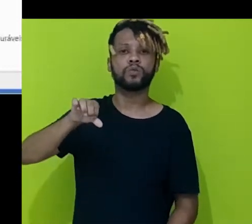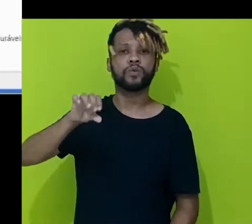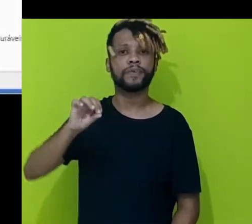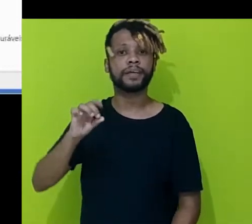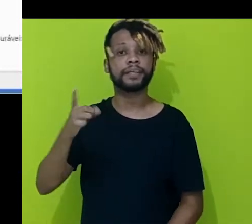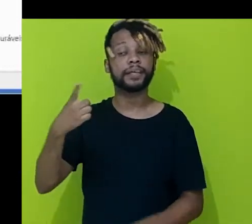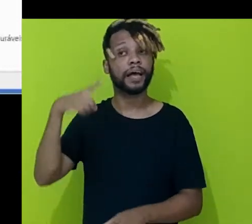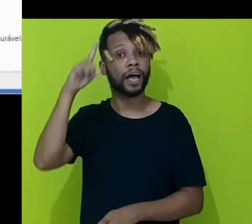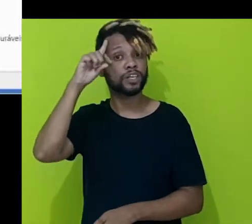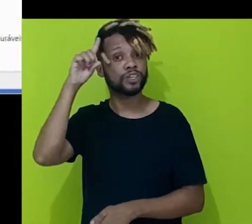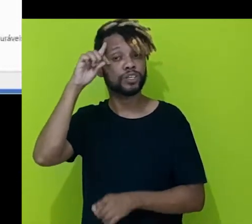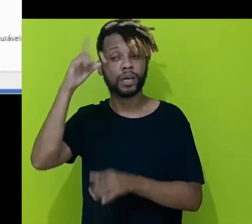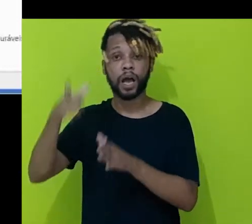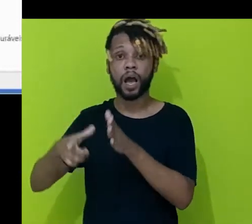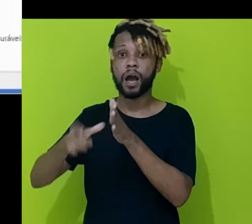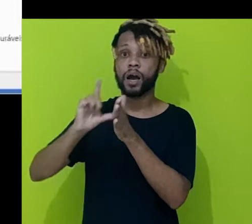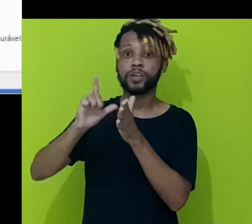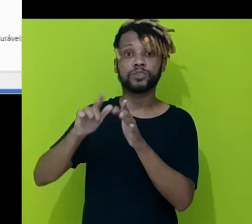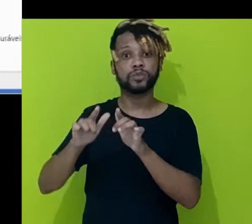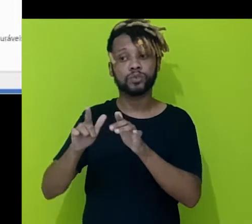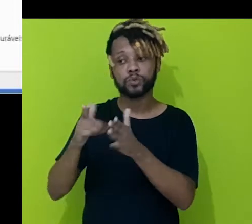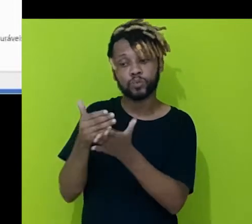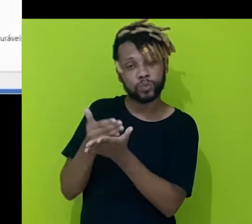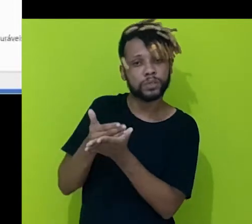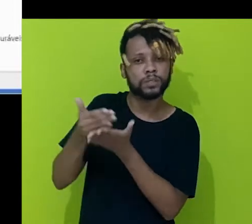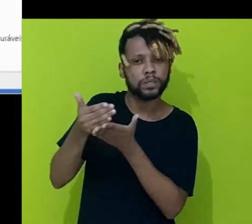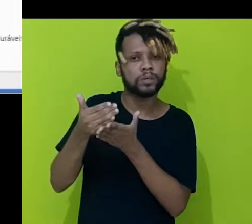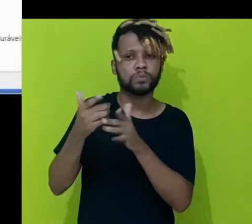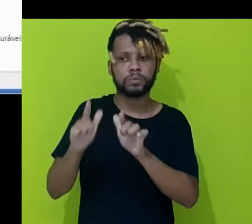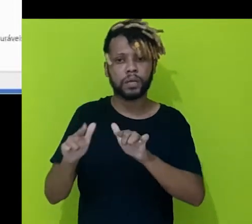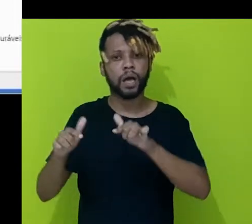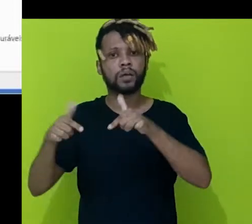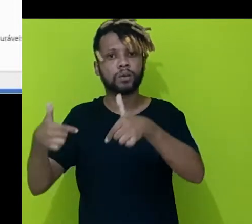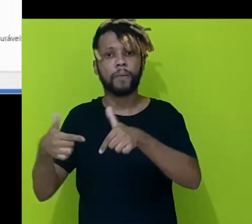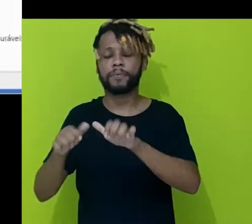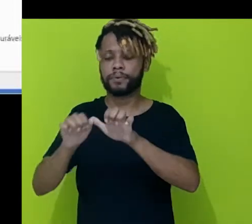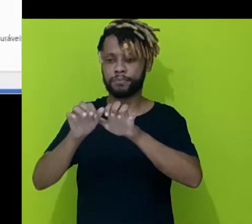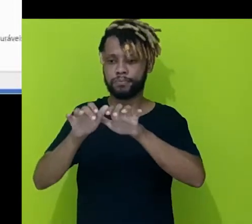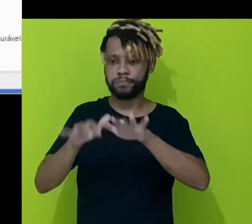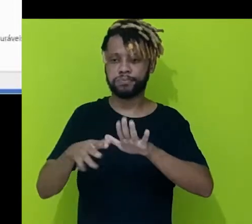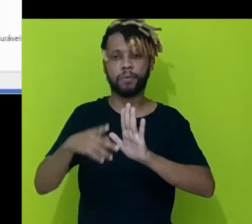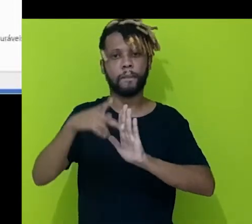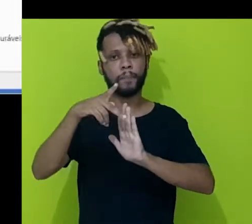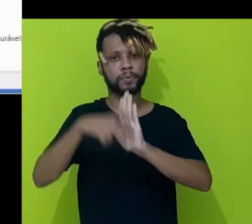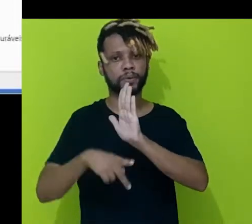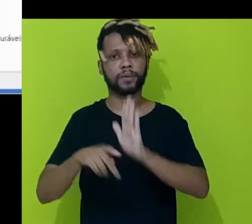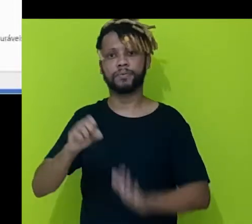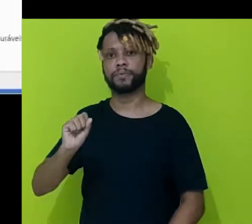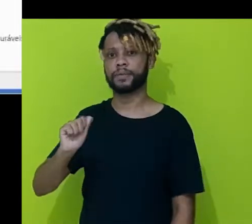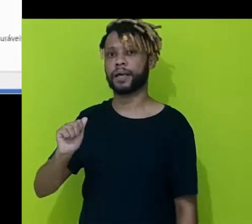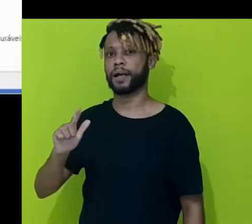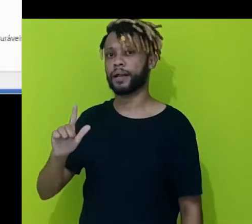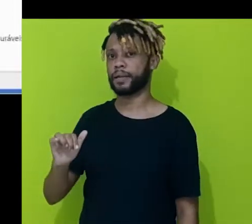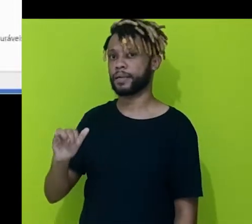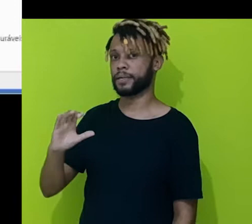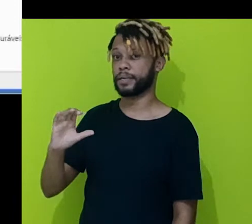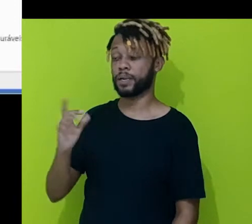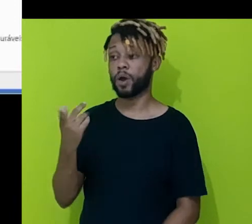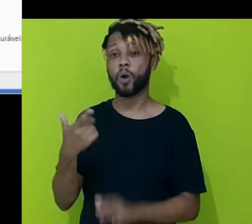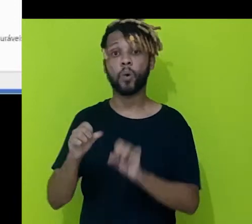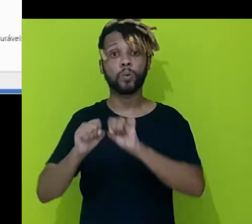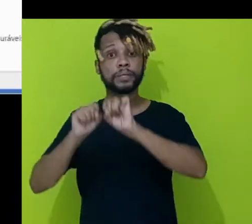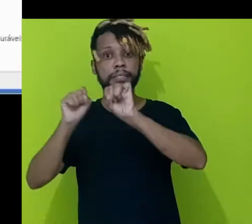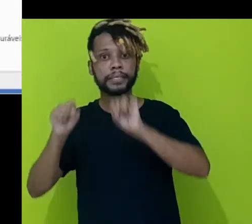da realização para você cadastrar o seu projeto no SALIC. O próprio sistema não aceita que seja antes